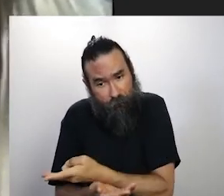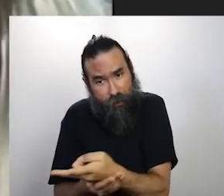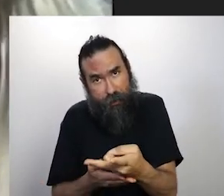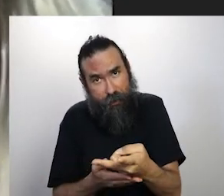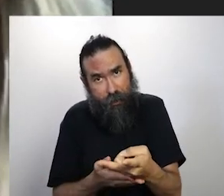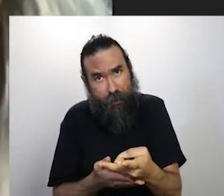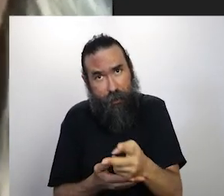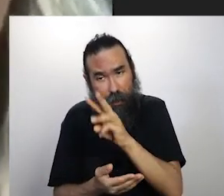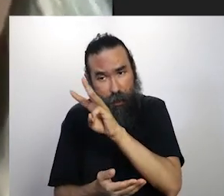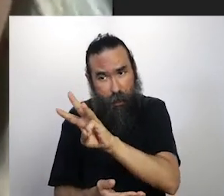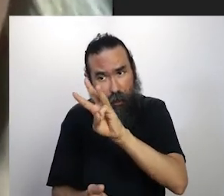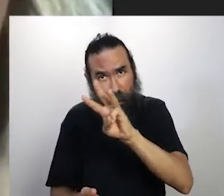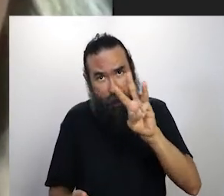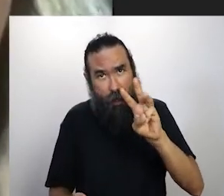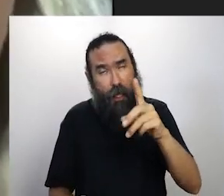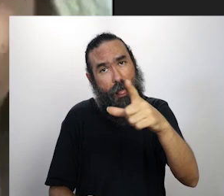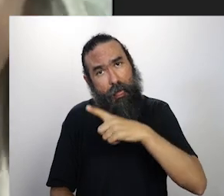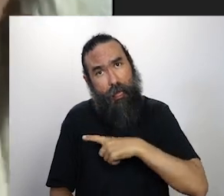do